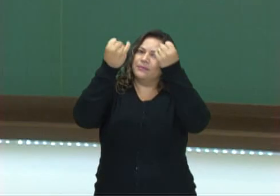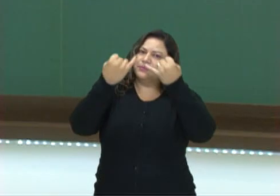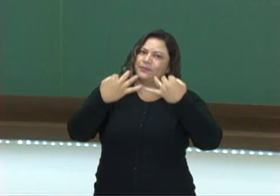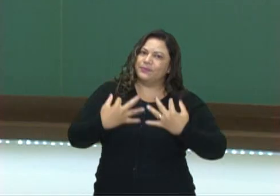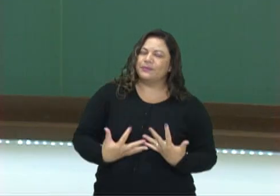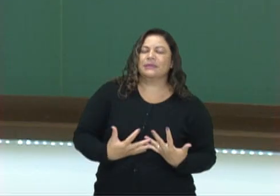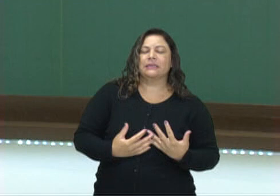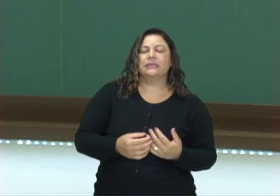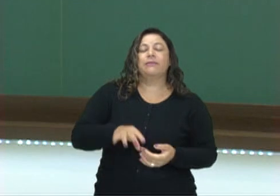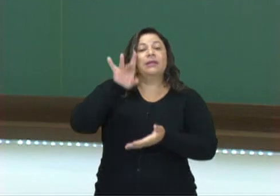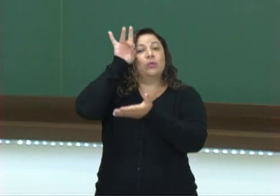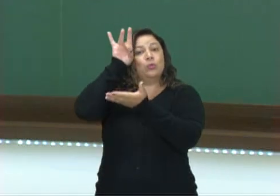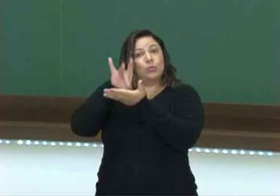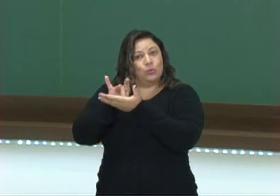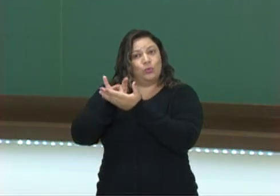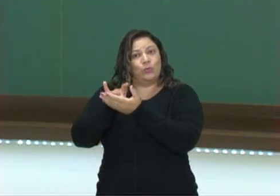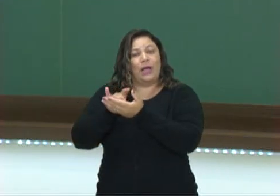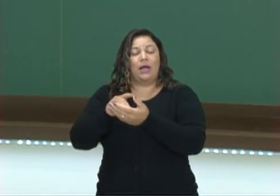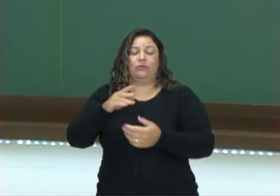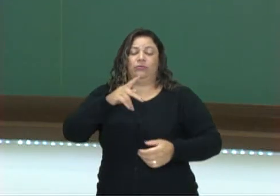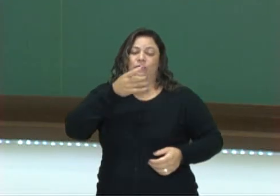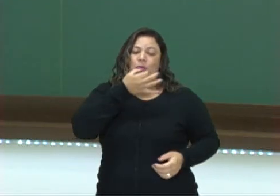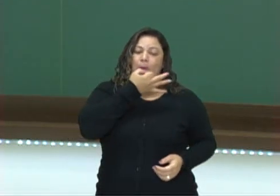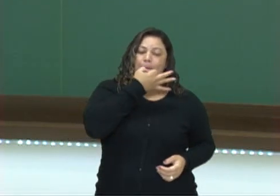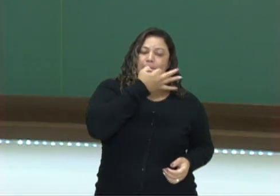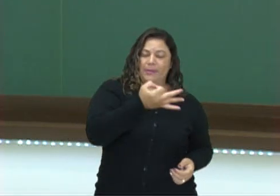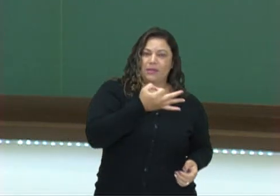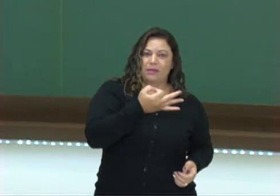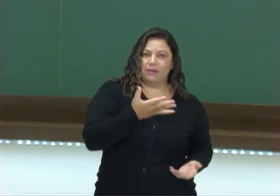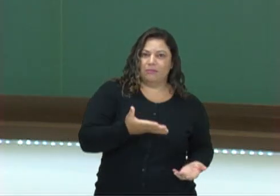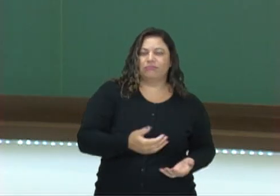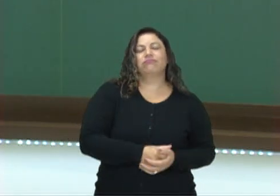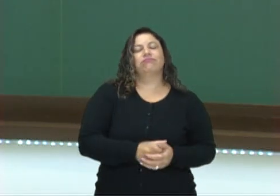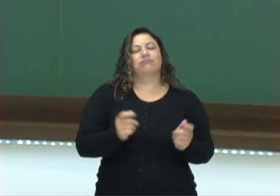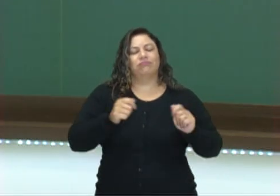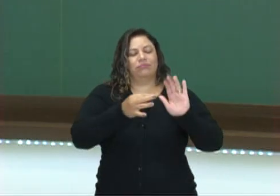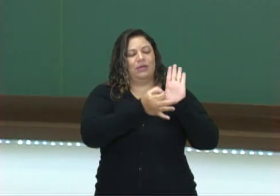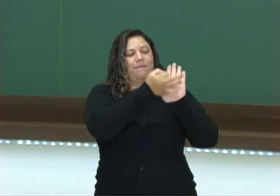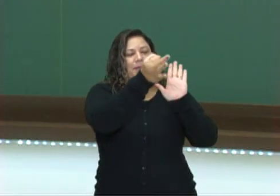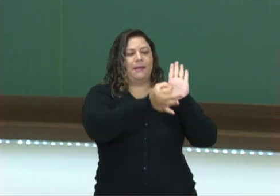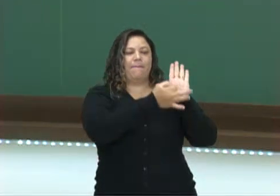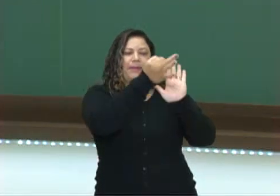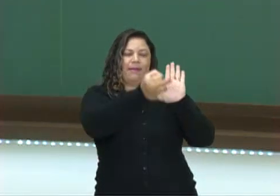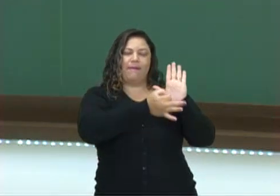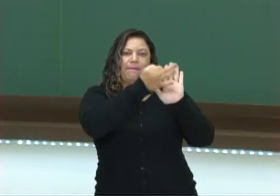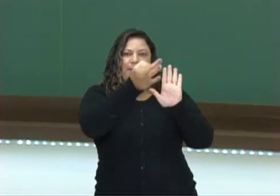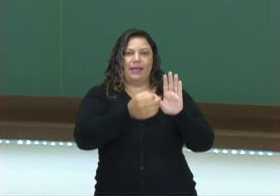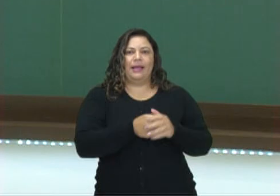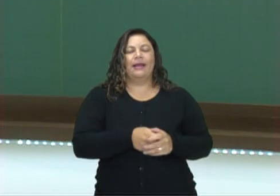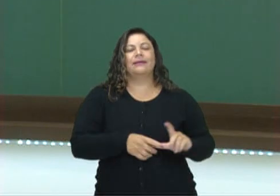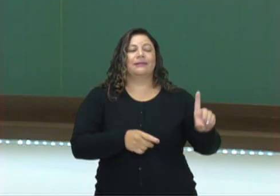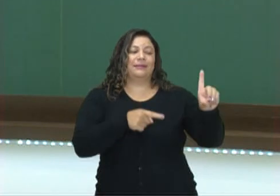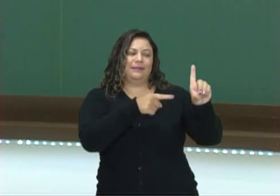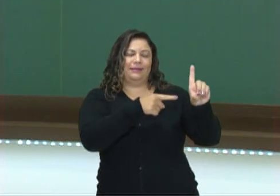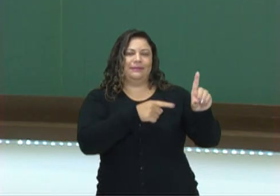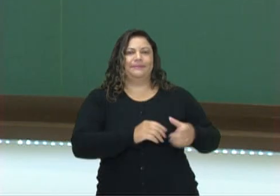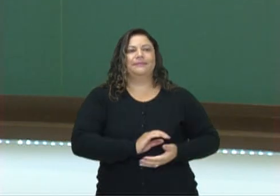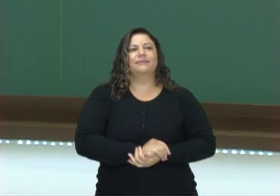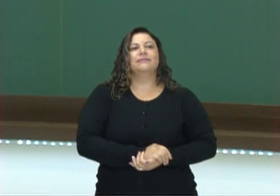respeito do fato, a respeito do que aconteceu. A noiva teceu essa opinião. Então, letra D,